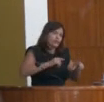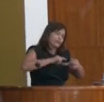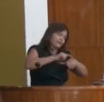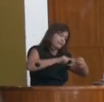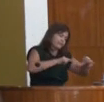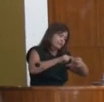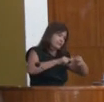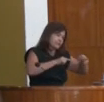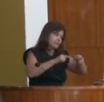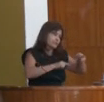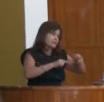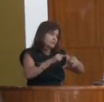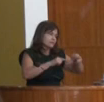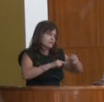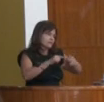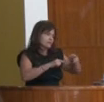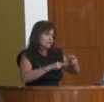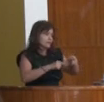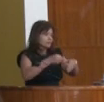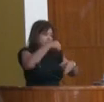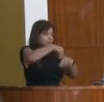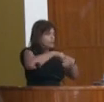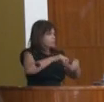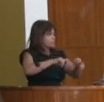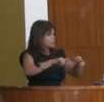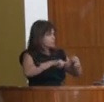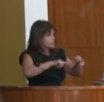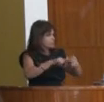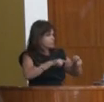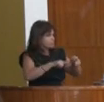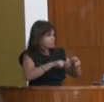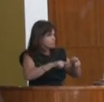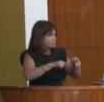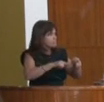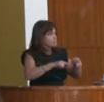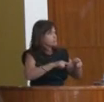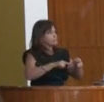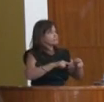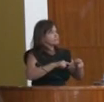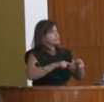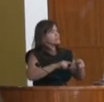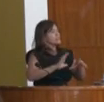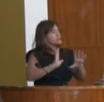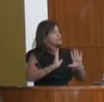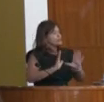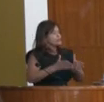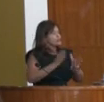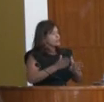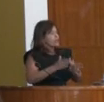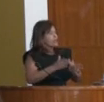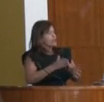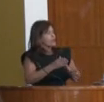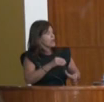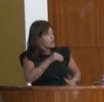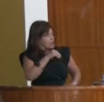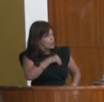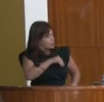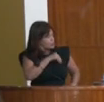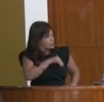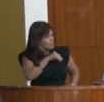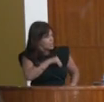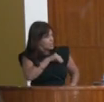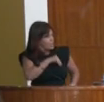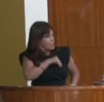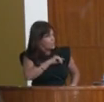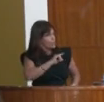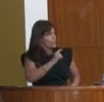pessoas com deficiência e reabilitados também, tá, gente? É, que estão no mercado formal de trabalho, recebem entre 1 e 2 salários